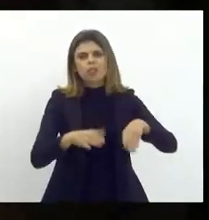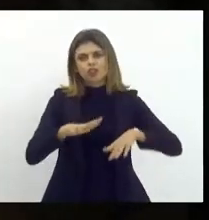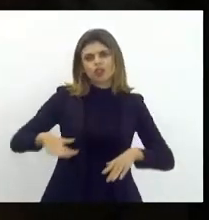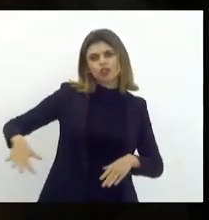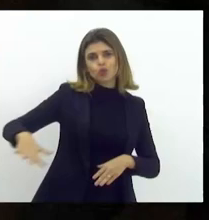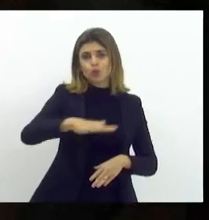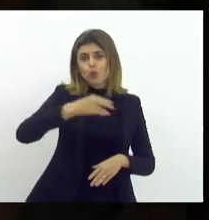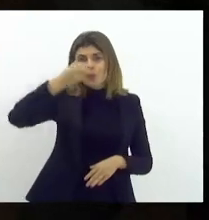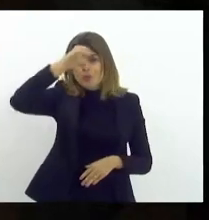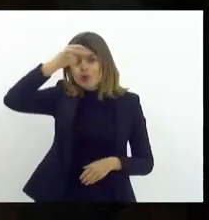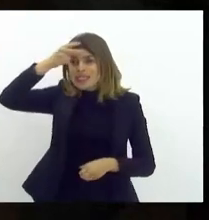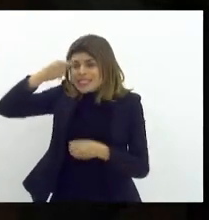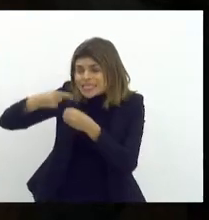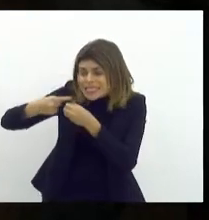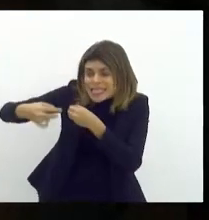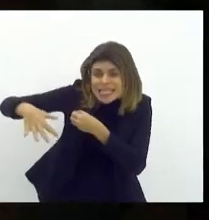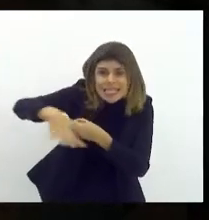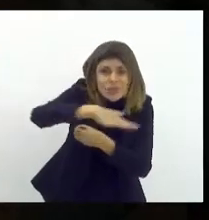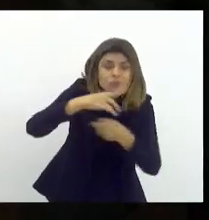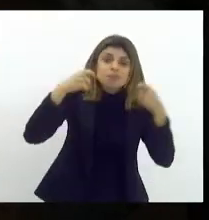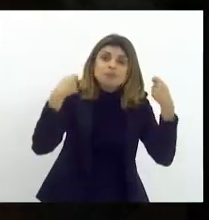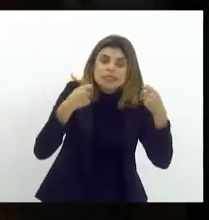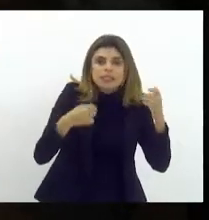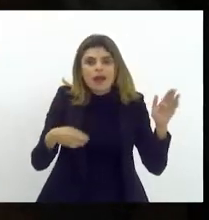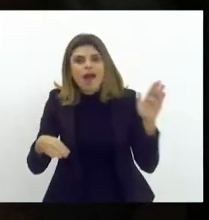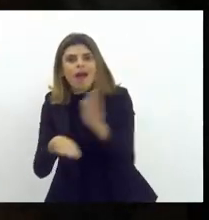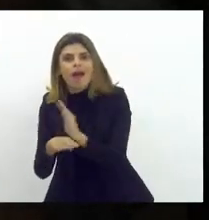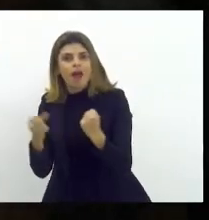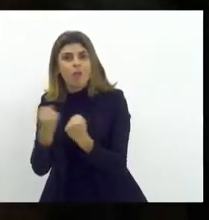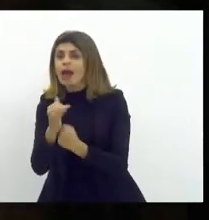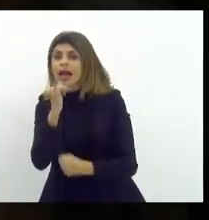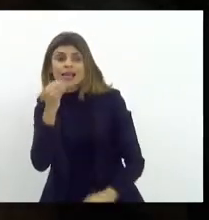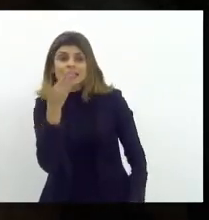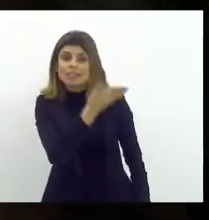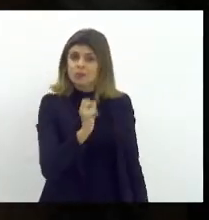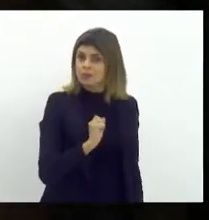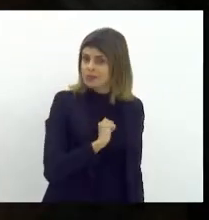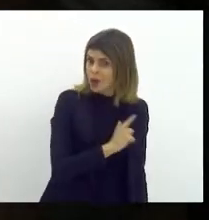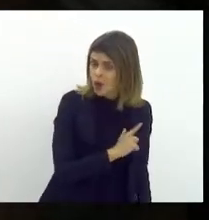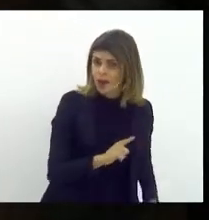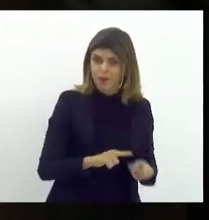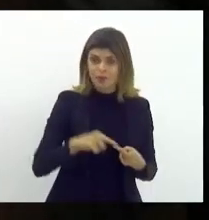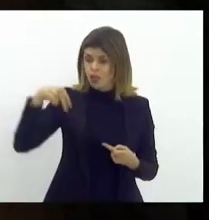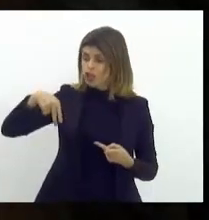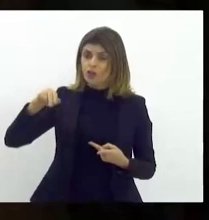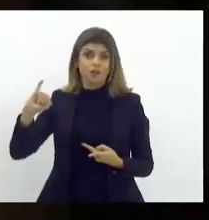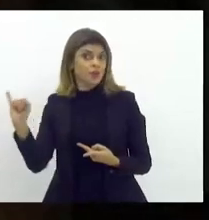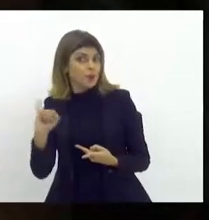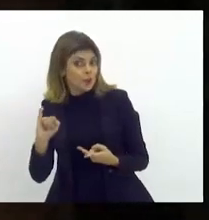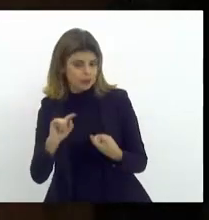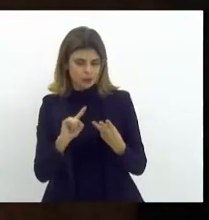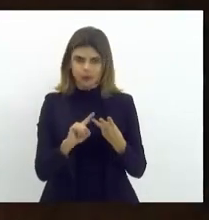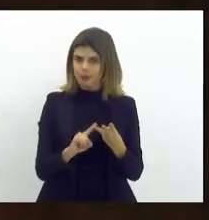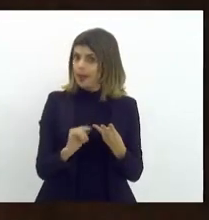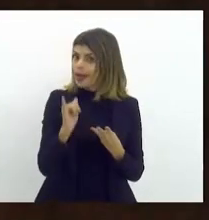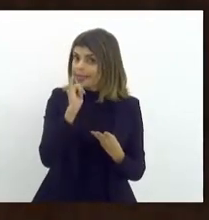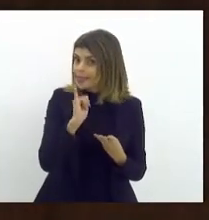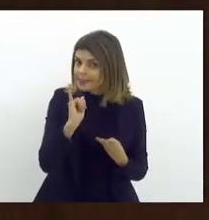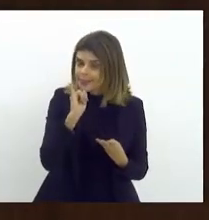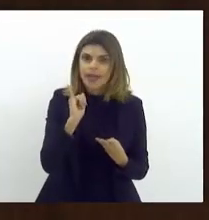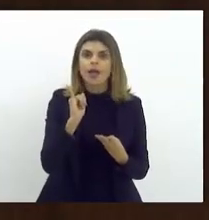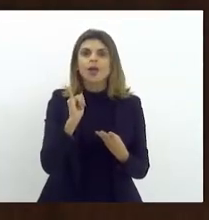municípios que precisam de apoio o município de São Gonçalo o município de Nova Iguaçu o município de